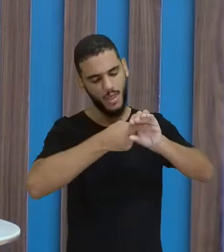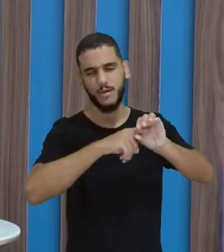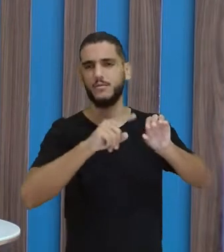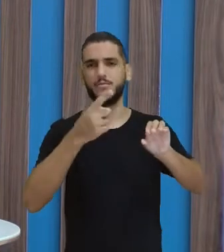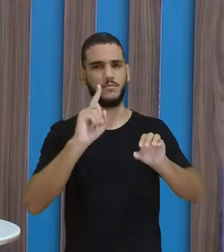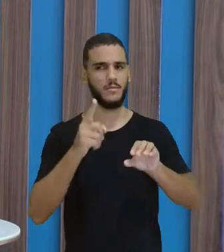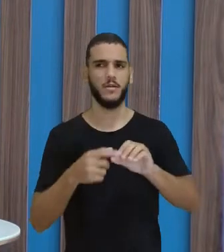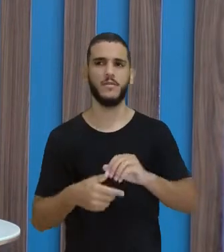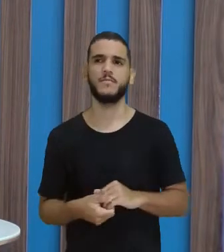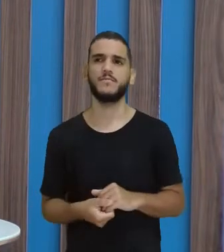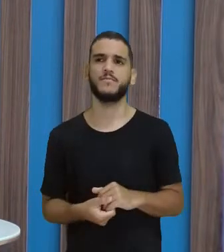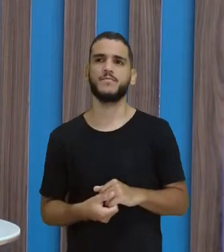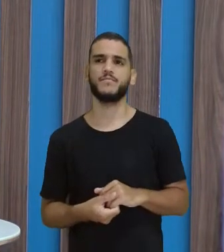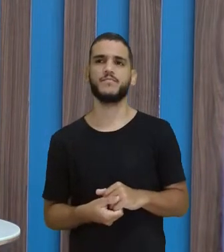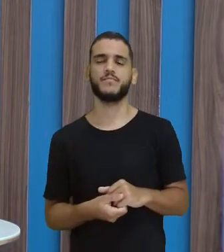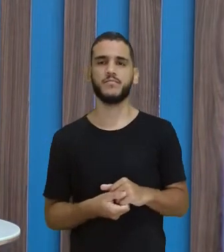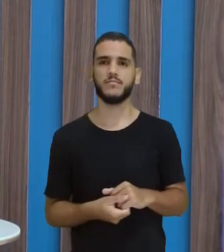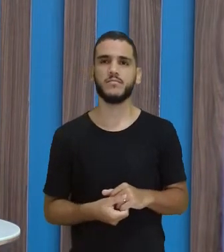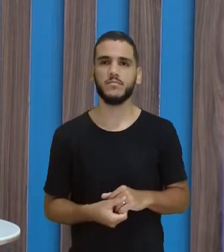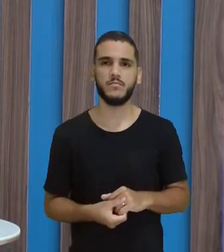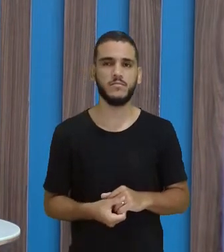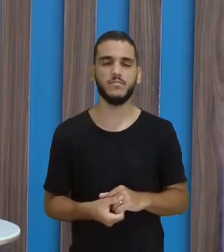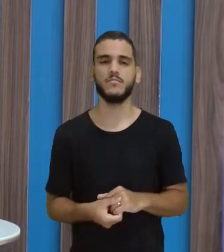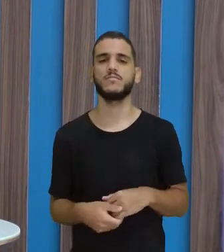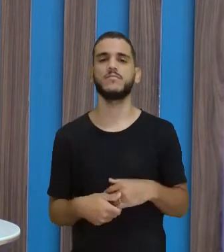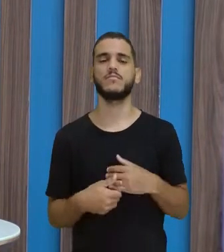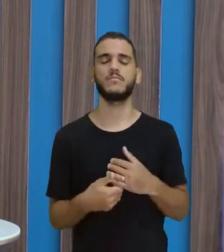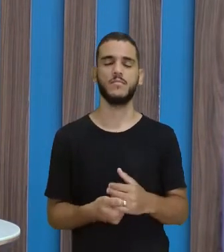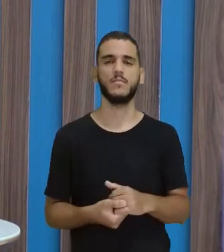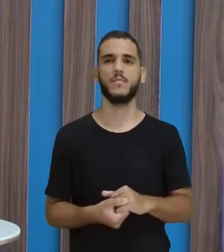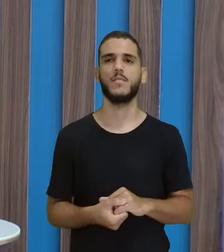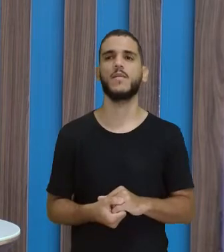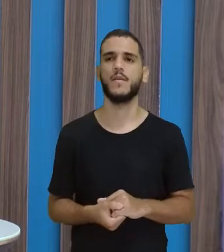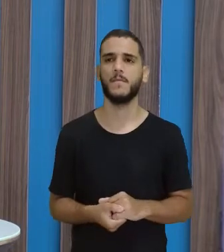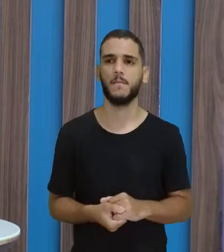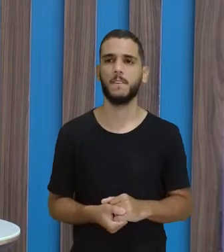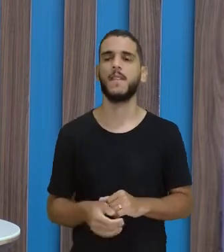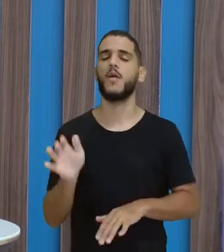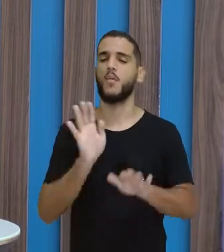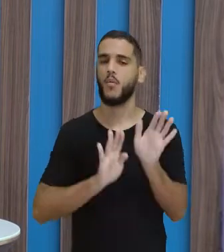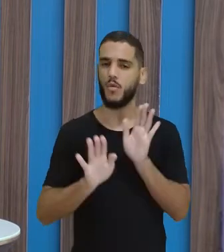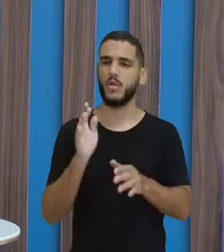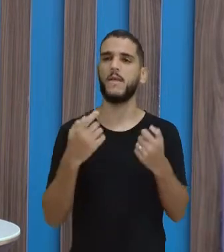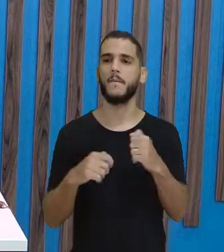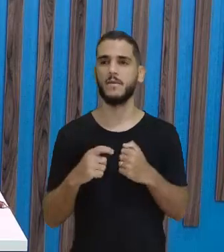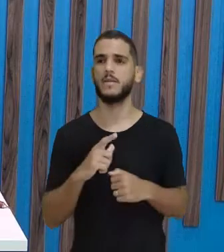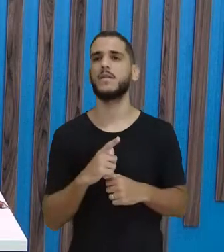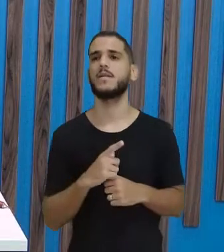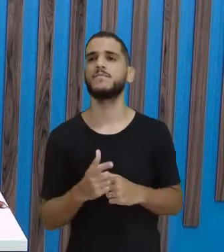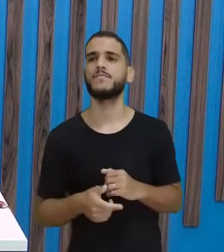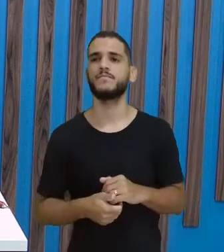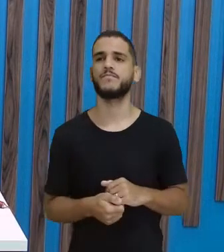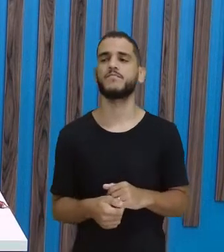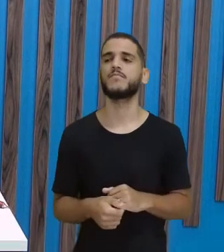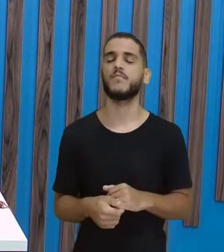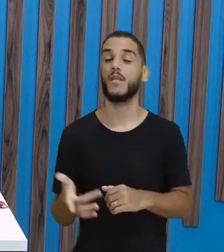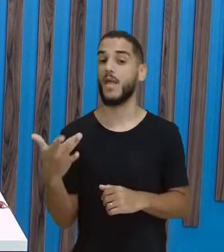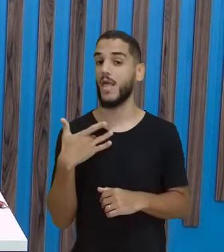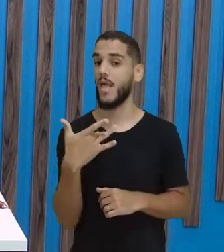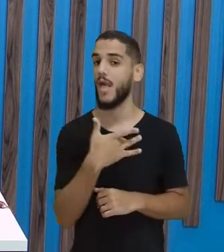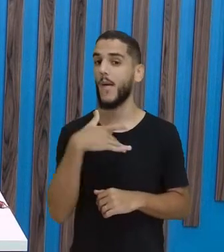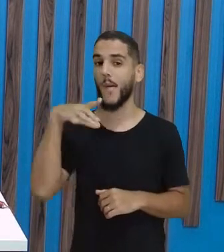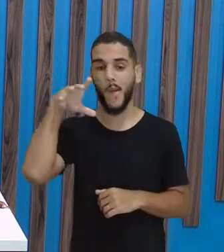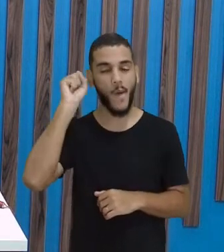teu dedo com algodão, molha o algodão, não é? Isso, exatamente. Tem que ter muito cuidado com isso, né? A saúde da audição